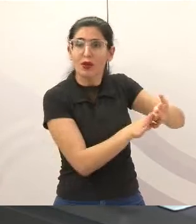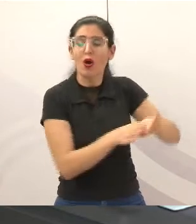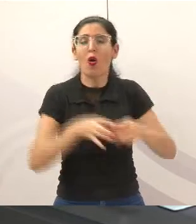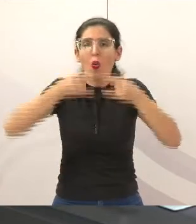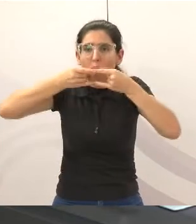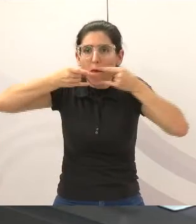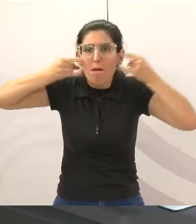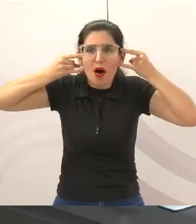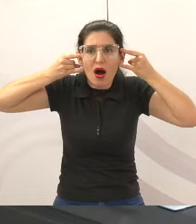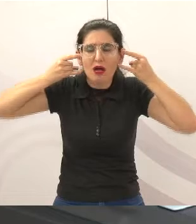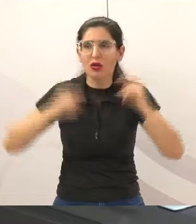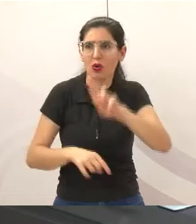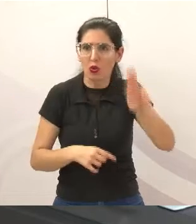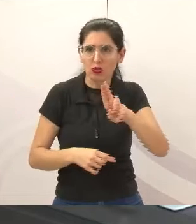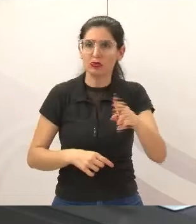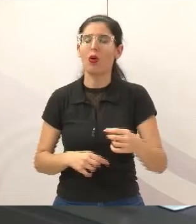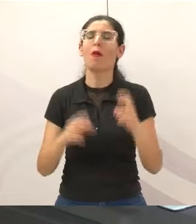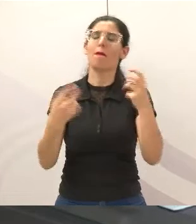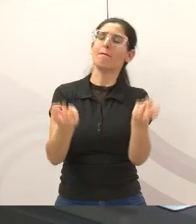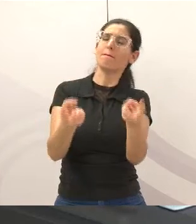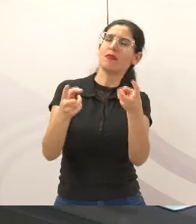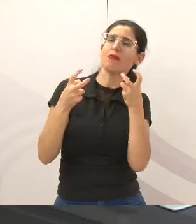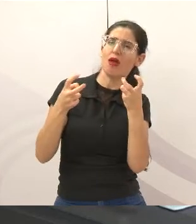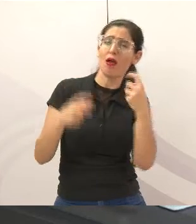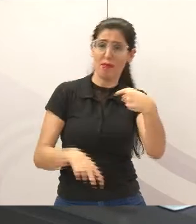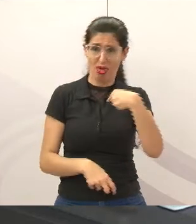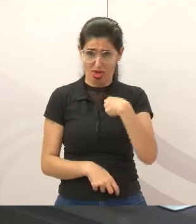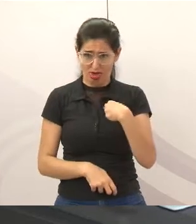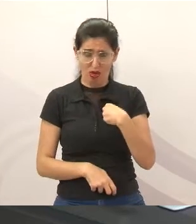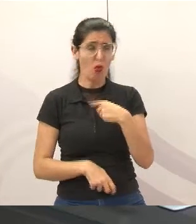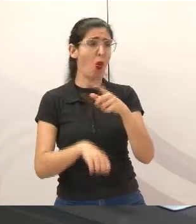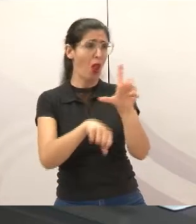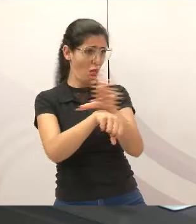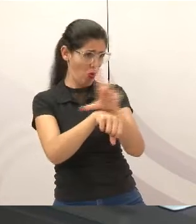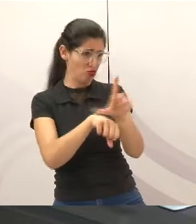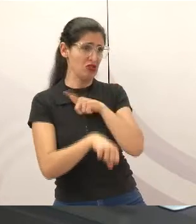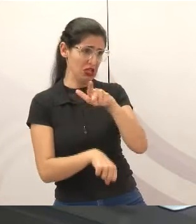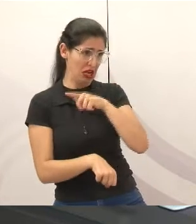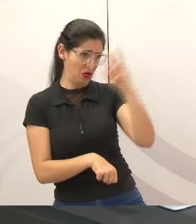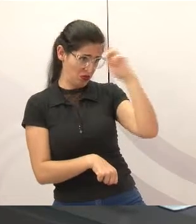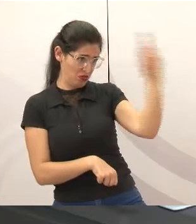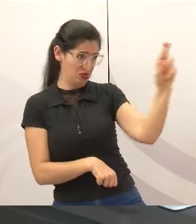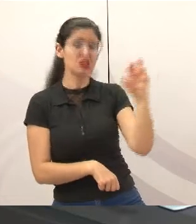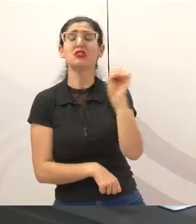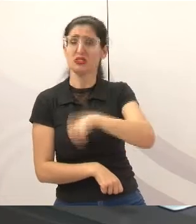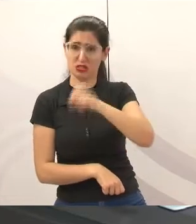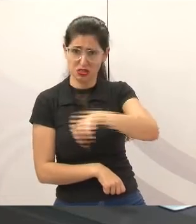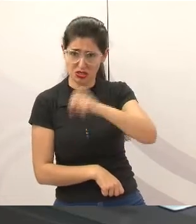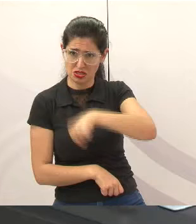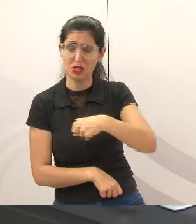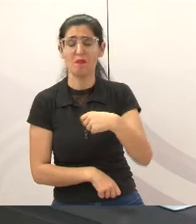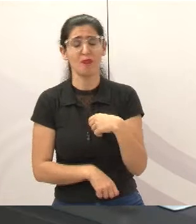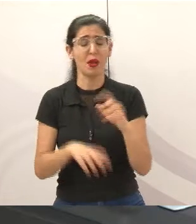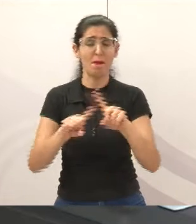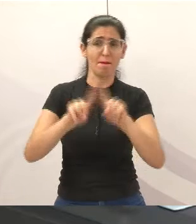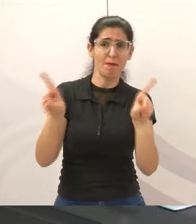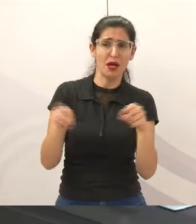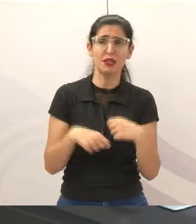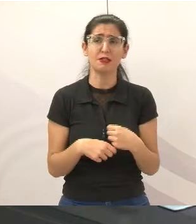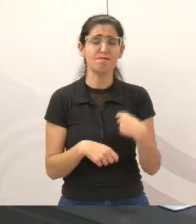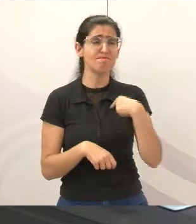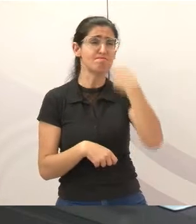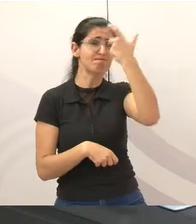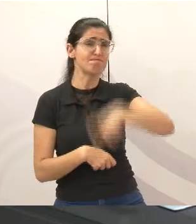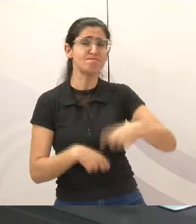seguinte, que eu estou aqui nessa casa, né, estou comerciante, tá? E eu percebo